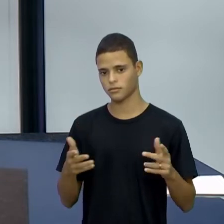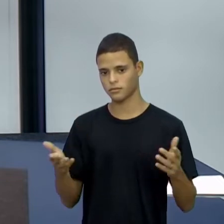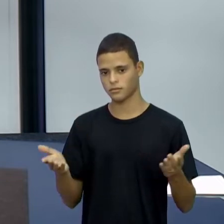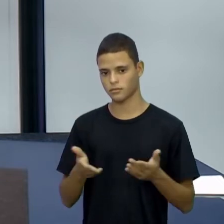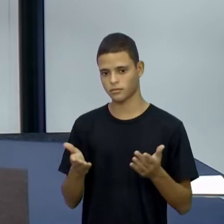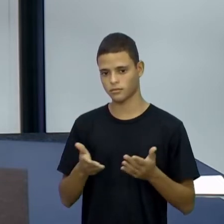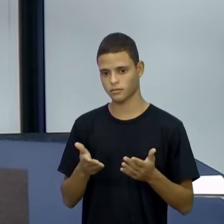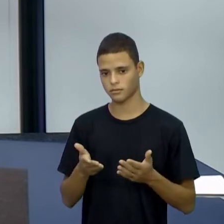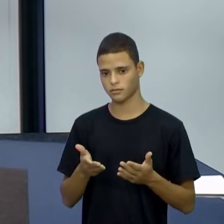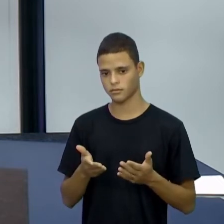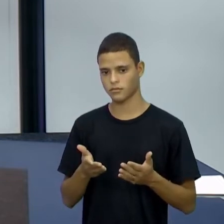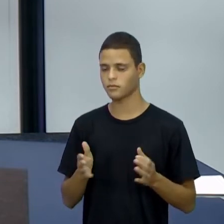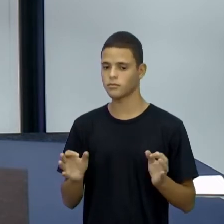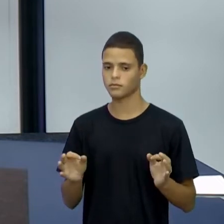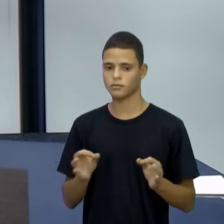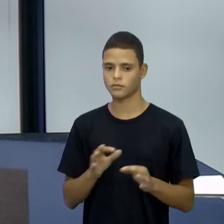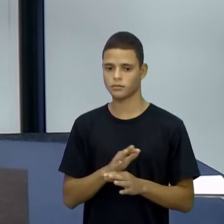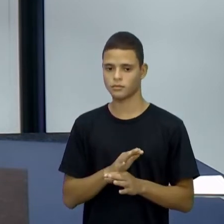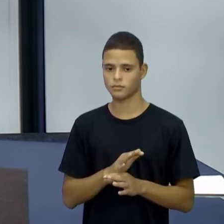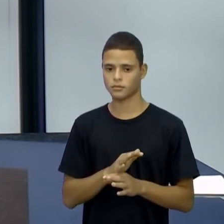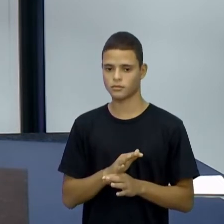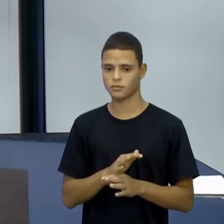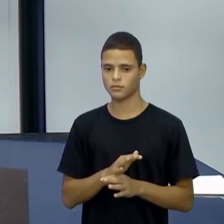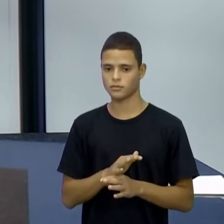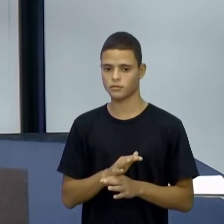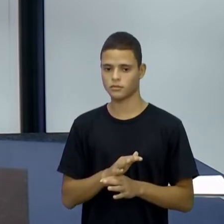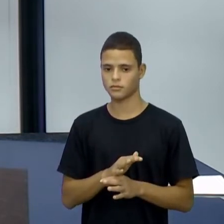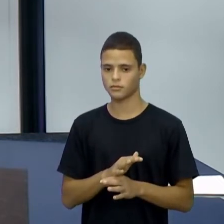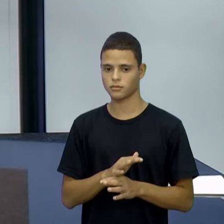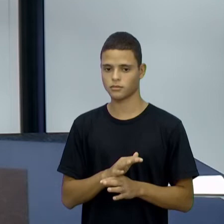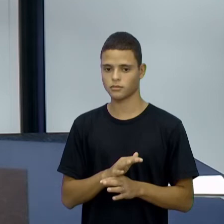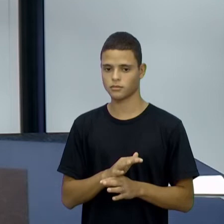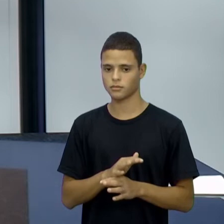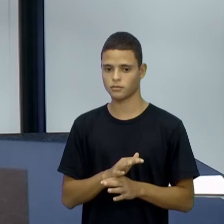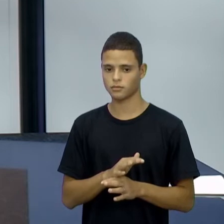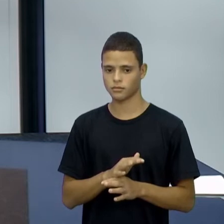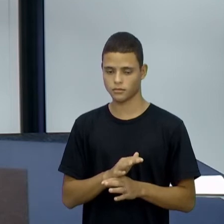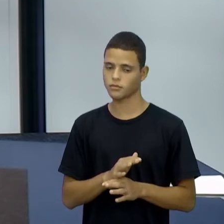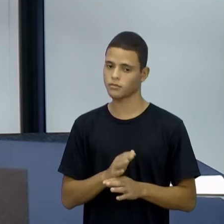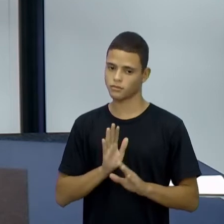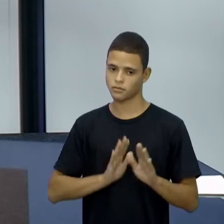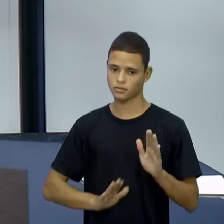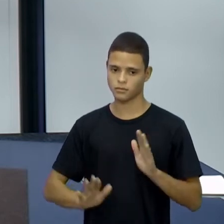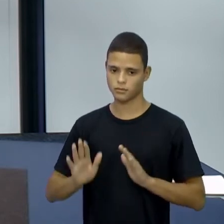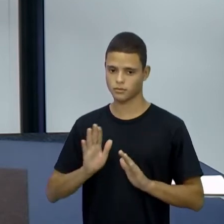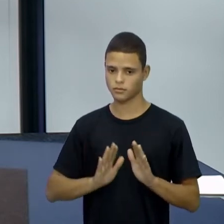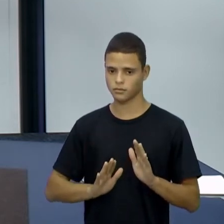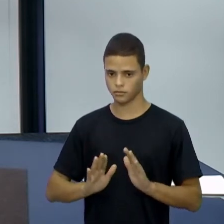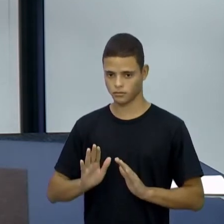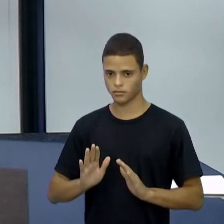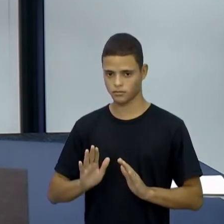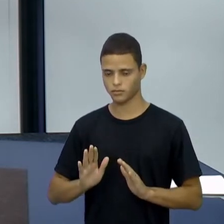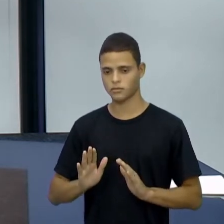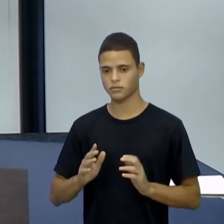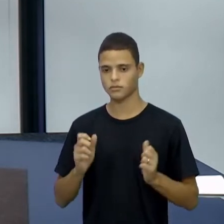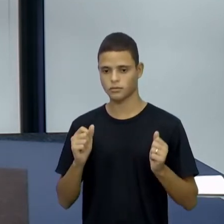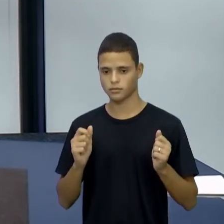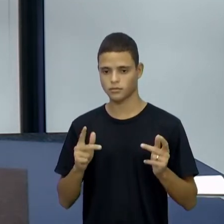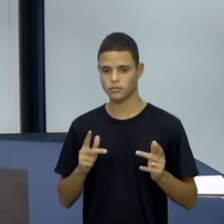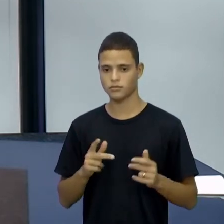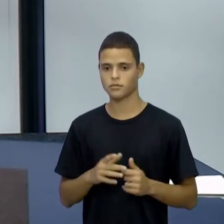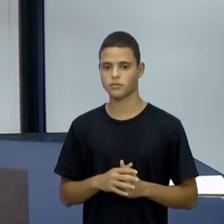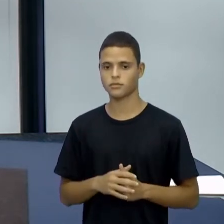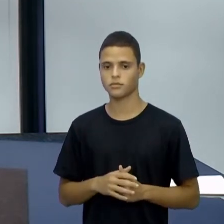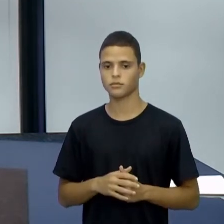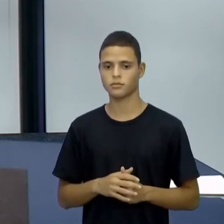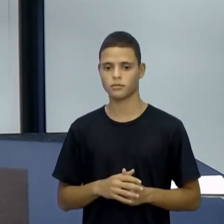motores. Chega já, tirar aqui. Cuidado para vocês não queimarem as mãos, por isso eu coloquei esse papel úmido aqui